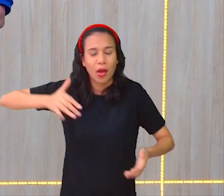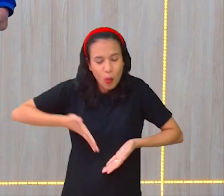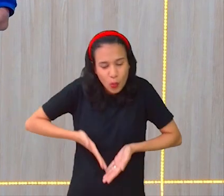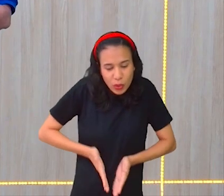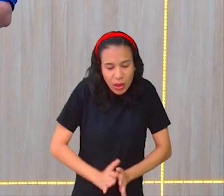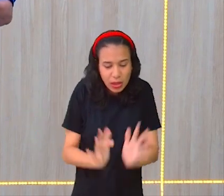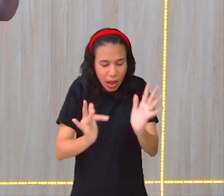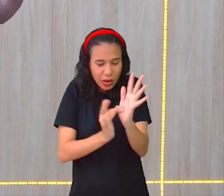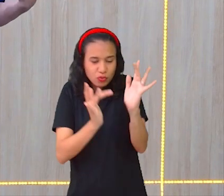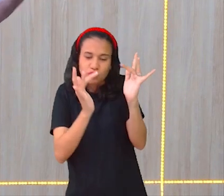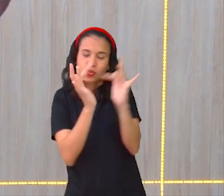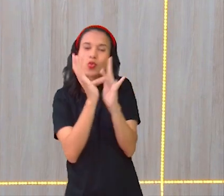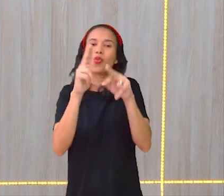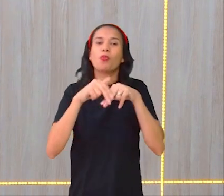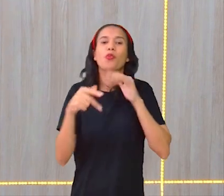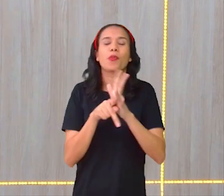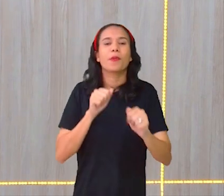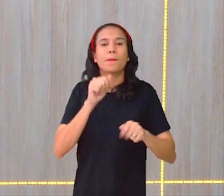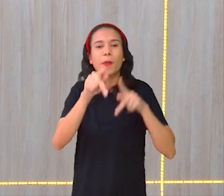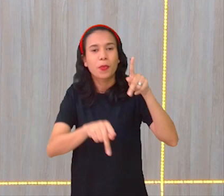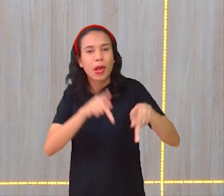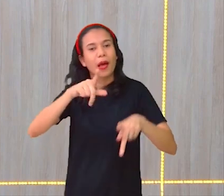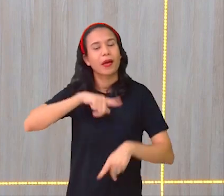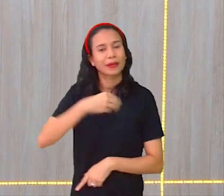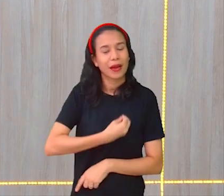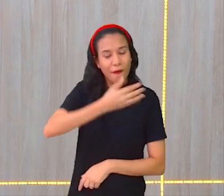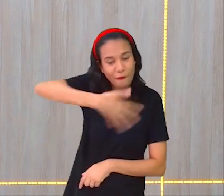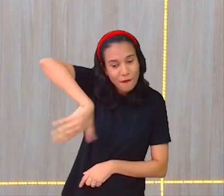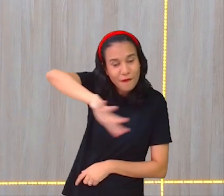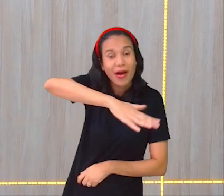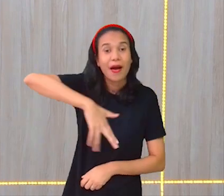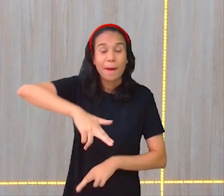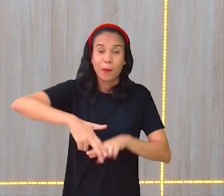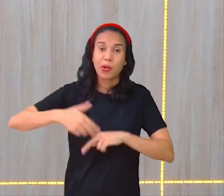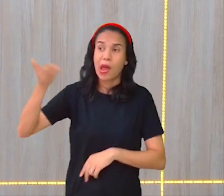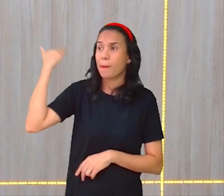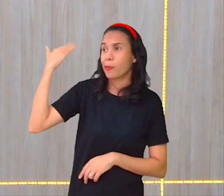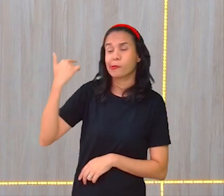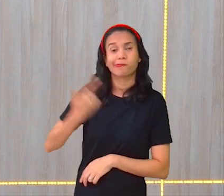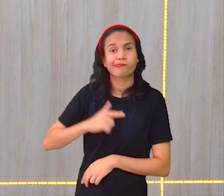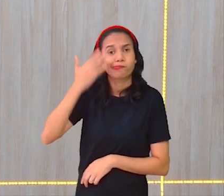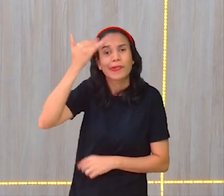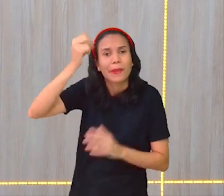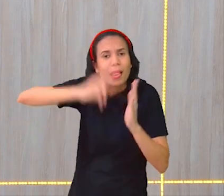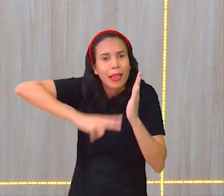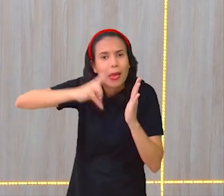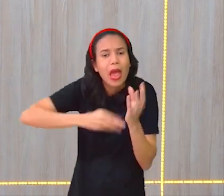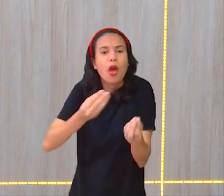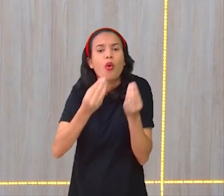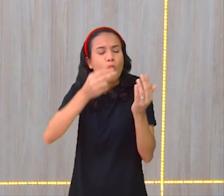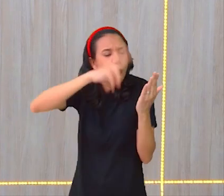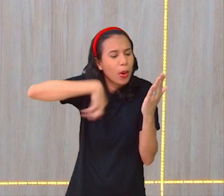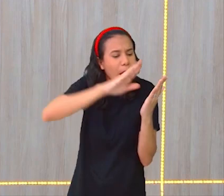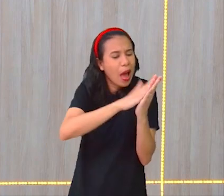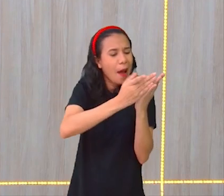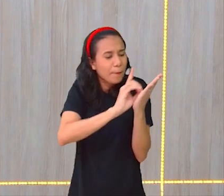Jesus, né, para aquela população que, como eu já falei, era analfabeta, não sabia, não conseguia ler a Bíblia.